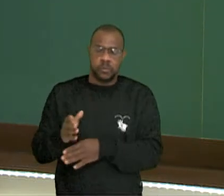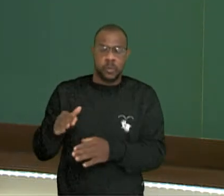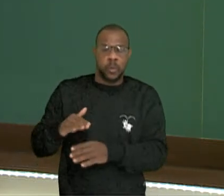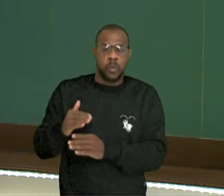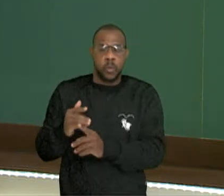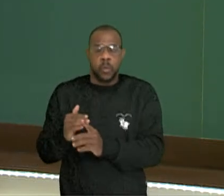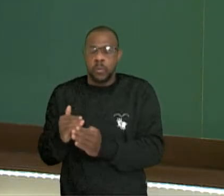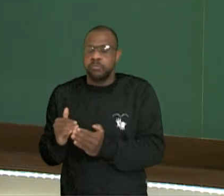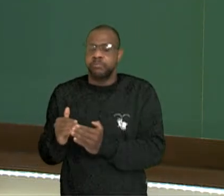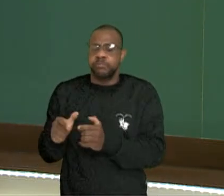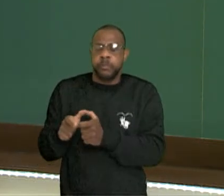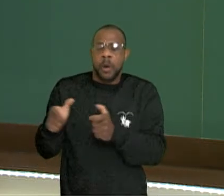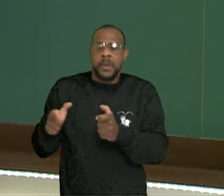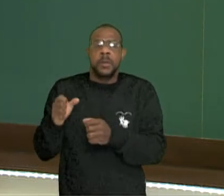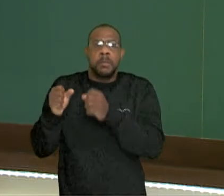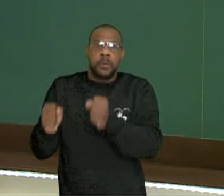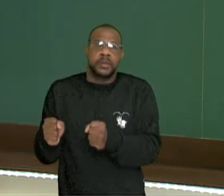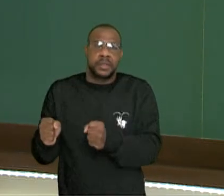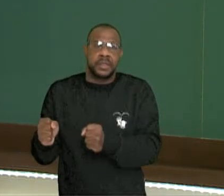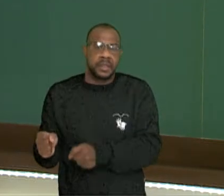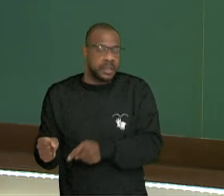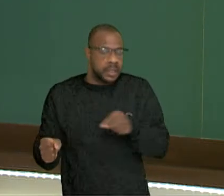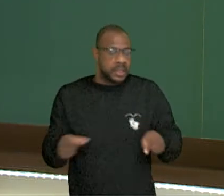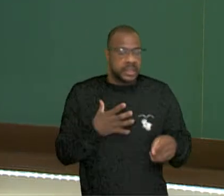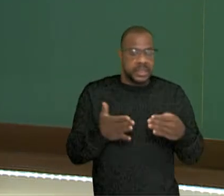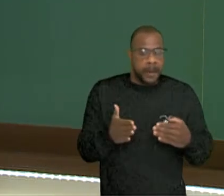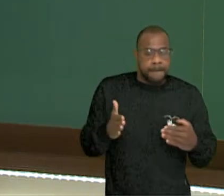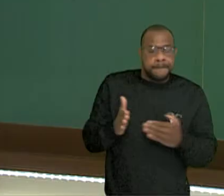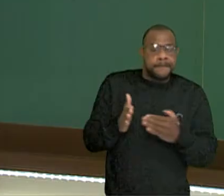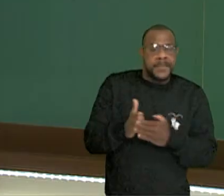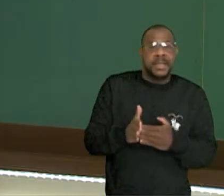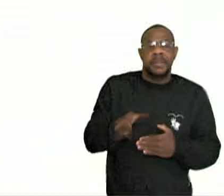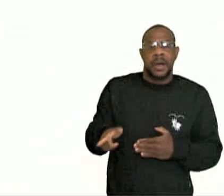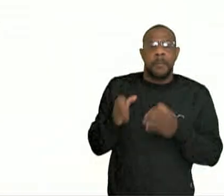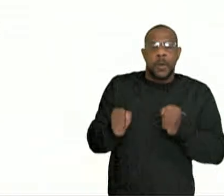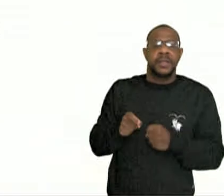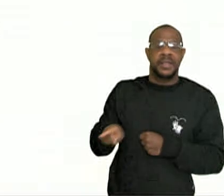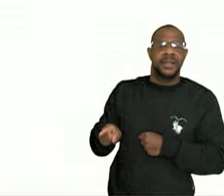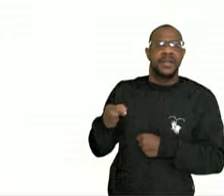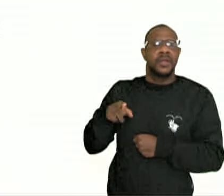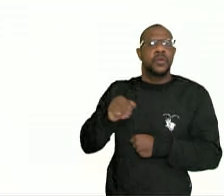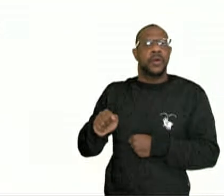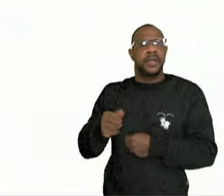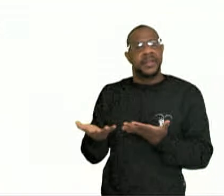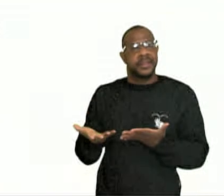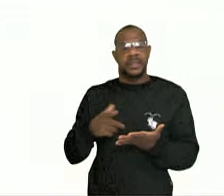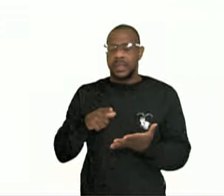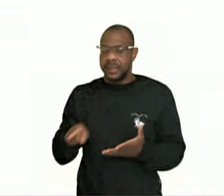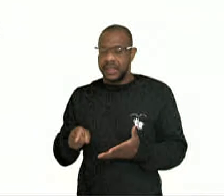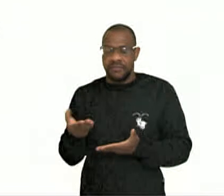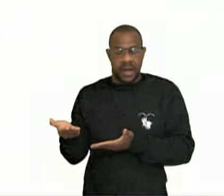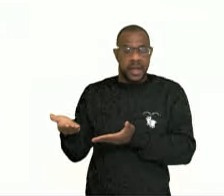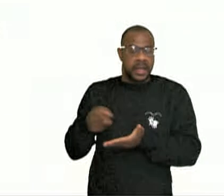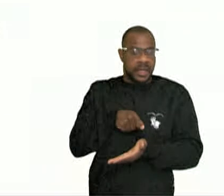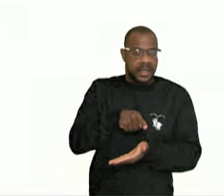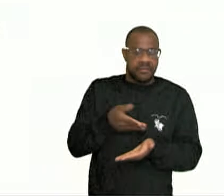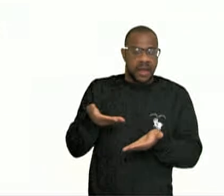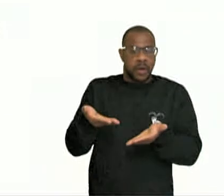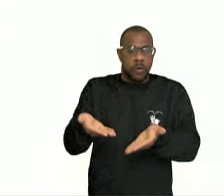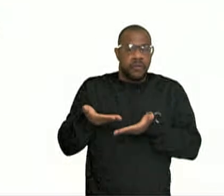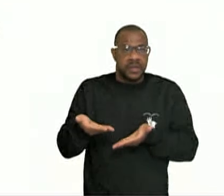enquanto o parlamento queria limitar o poder do rei. O parlamento, portanto, vai convidar o